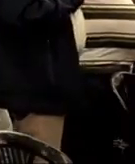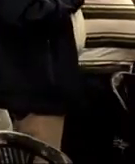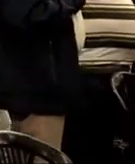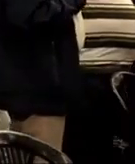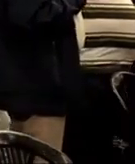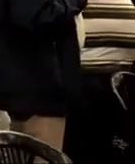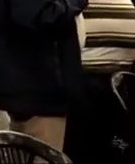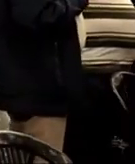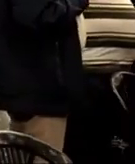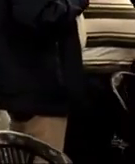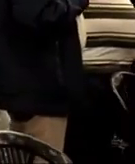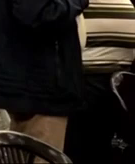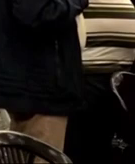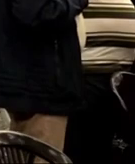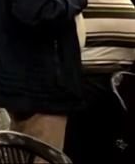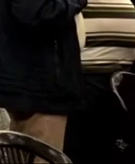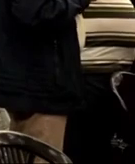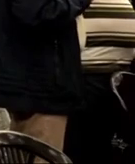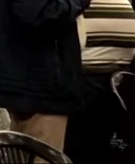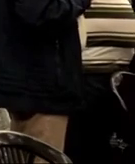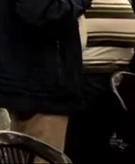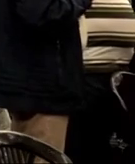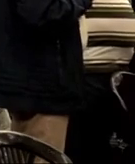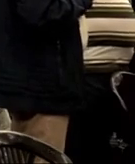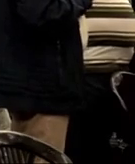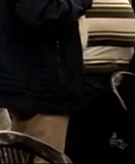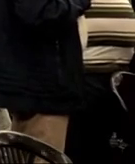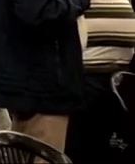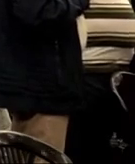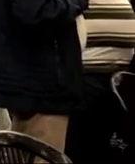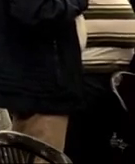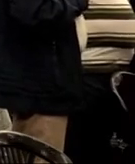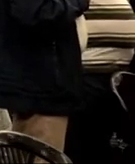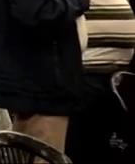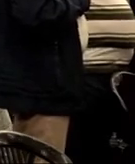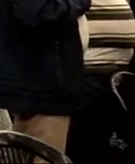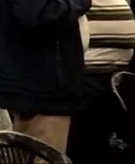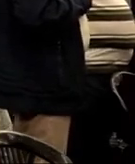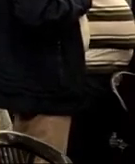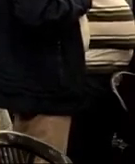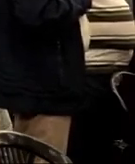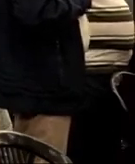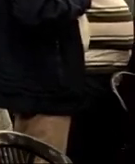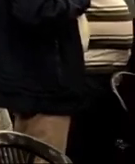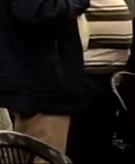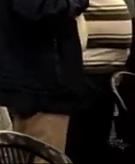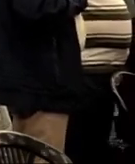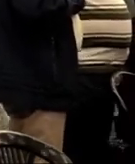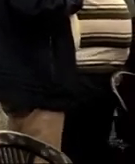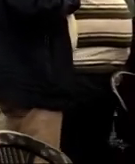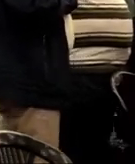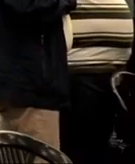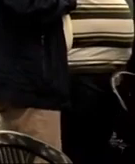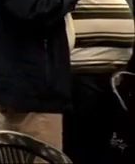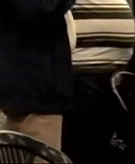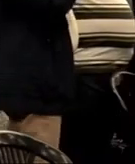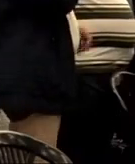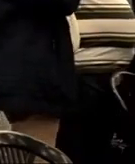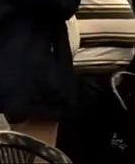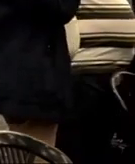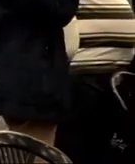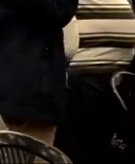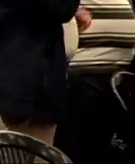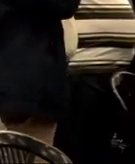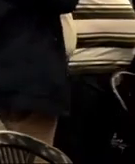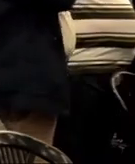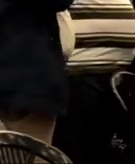se acomodem aqui para que a gente possa dar início nessa atividade aqui do filme do